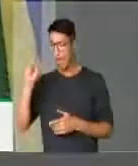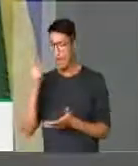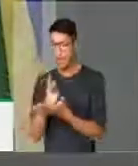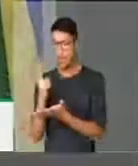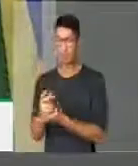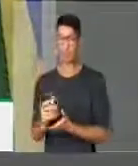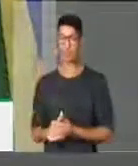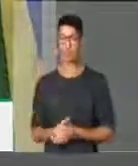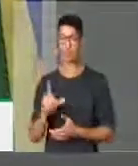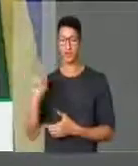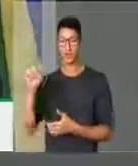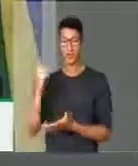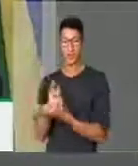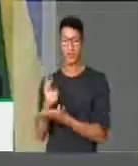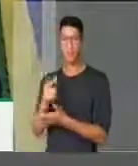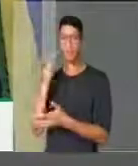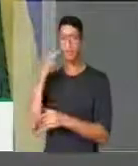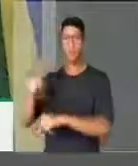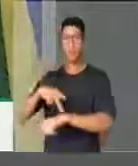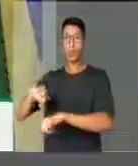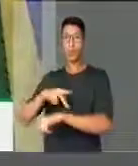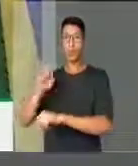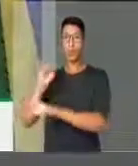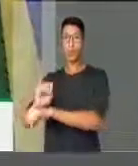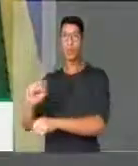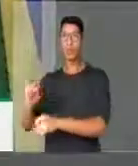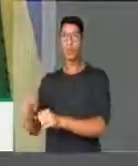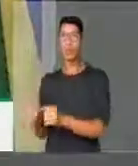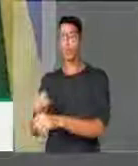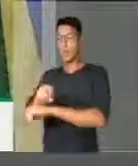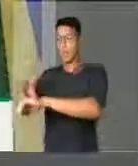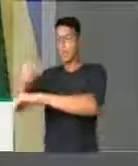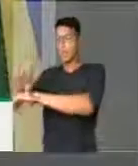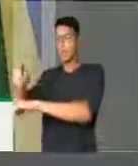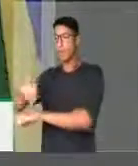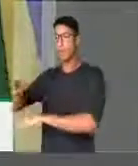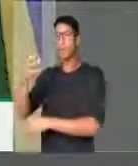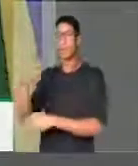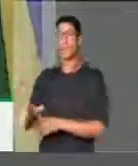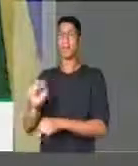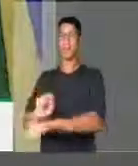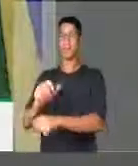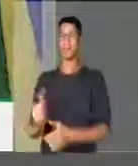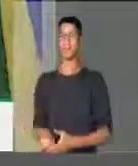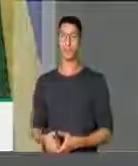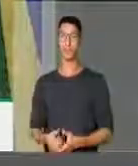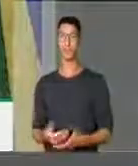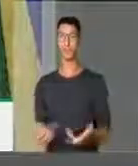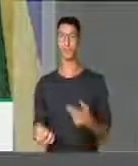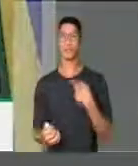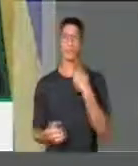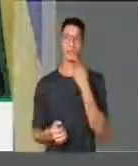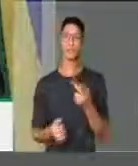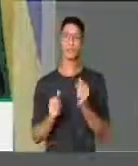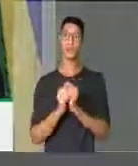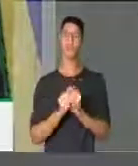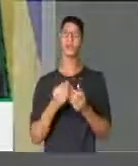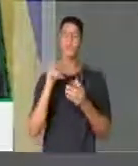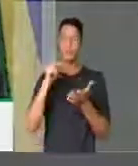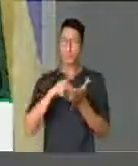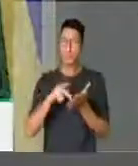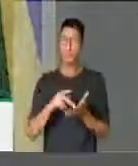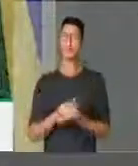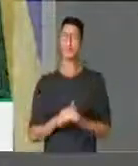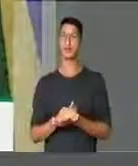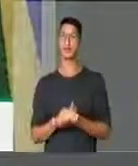mesmo. Não. Para o país, para a exportação, que você não quer que pare. Eu estou falando com